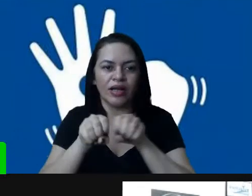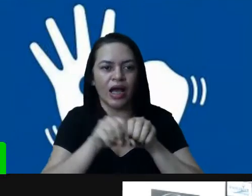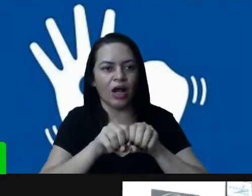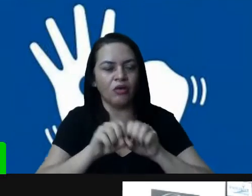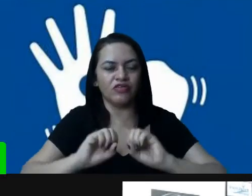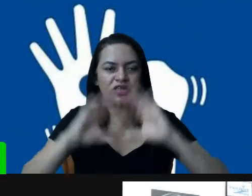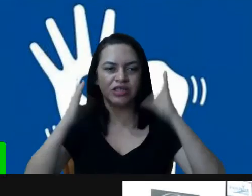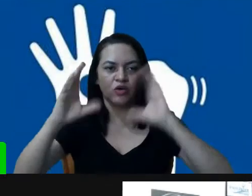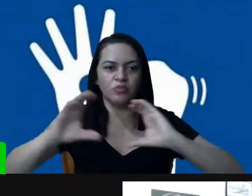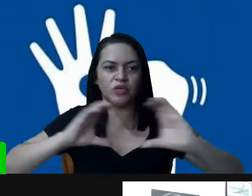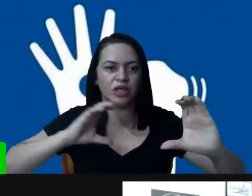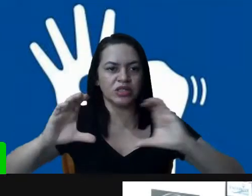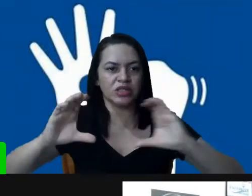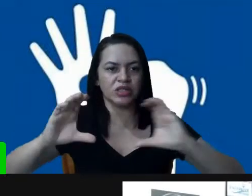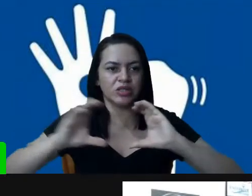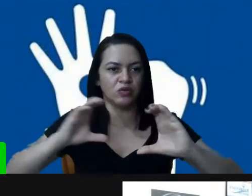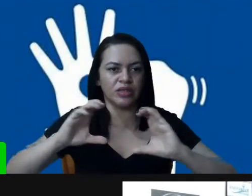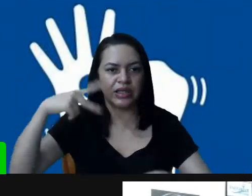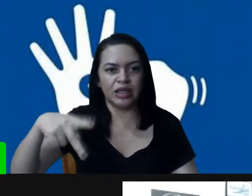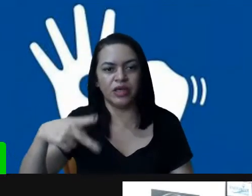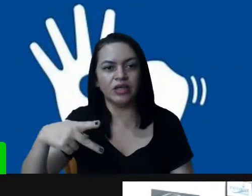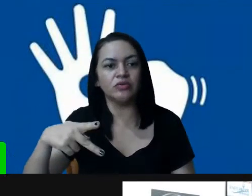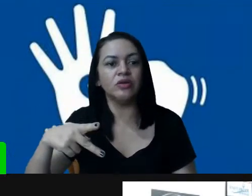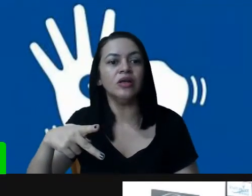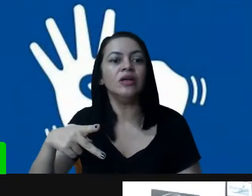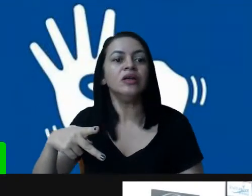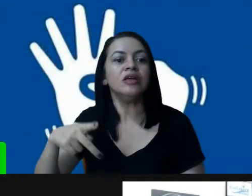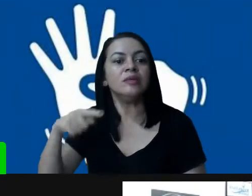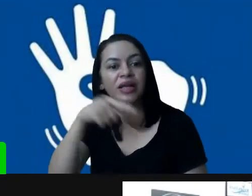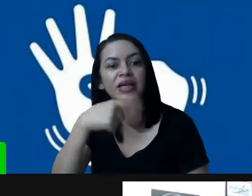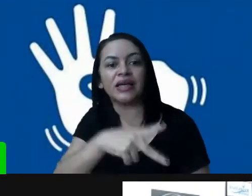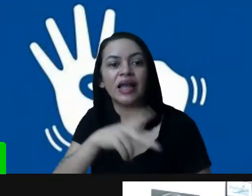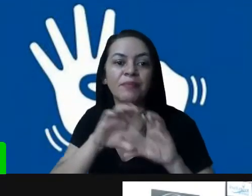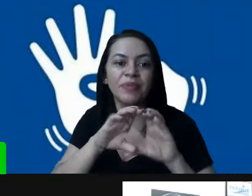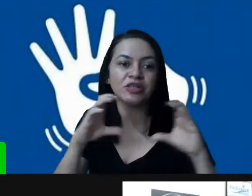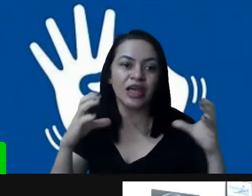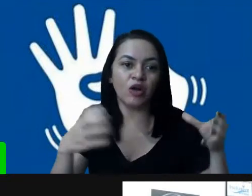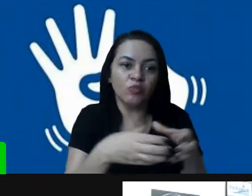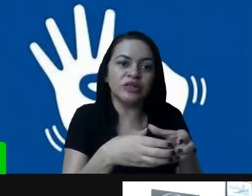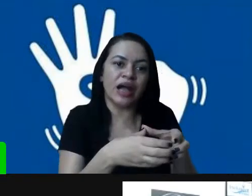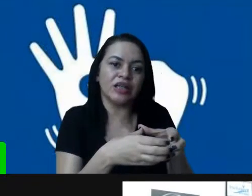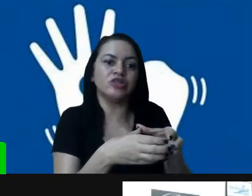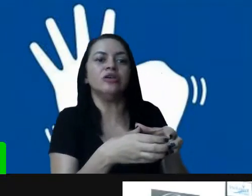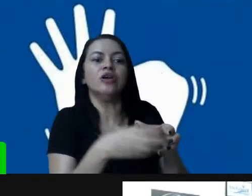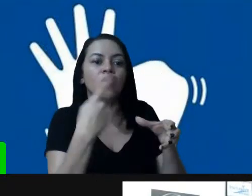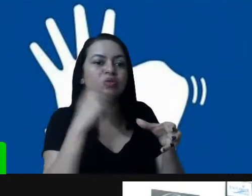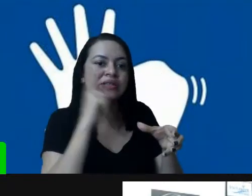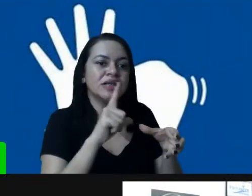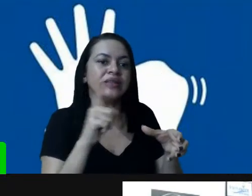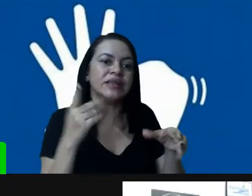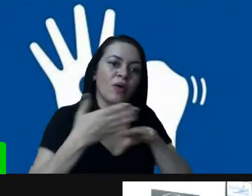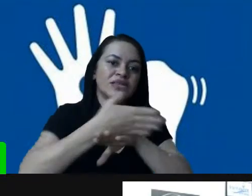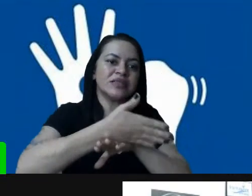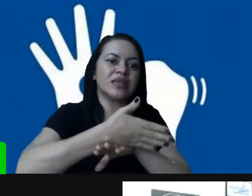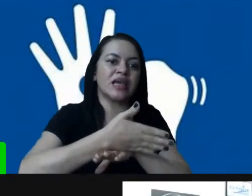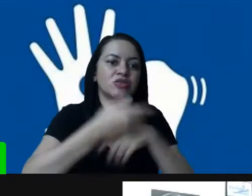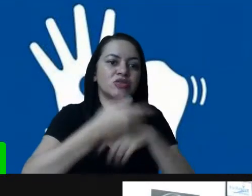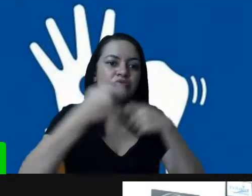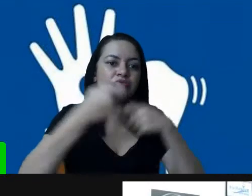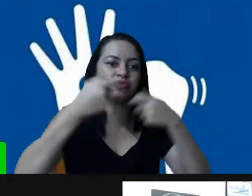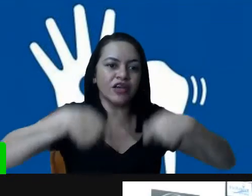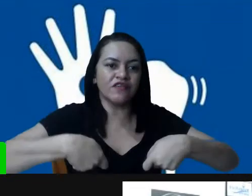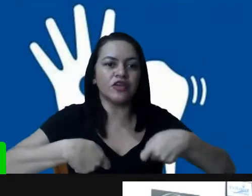um canal de fazer a comunicação acontecer naquele momento, e para que aquela comunidade consiga ter o